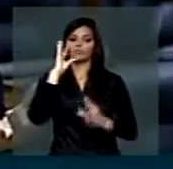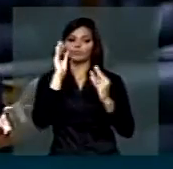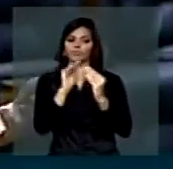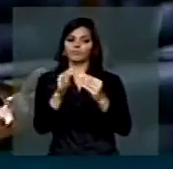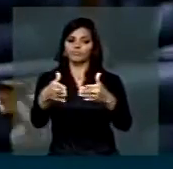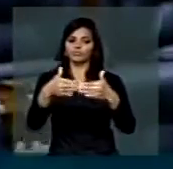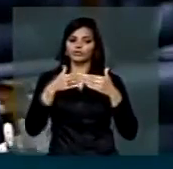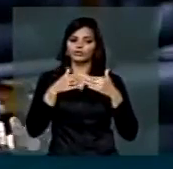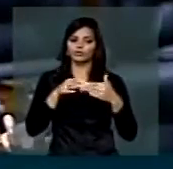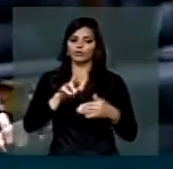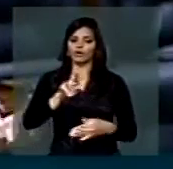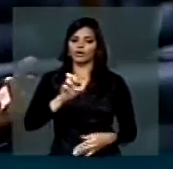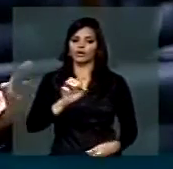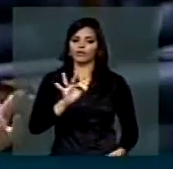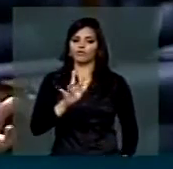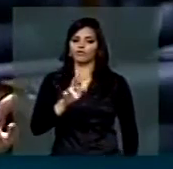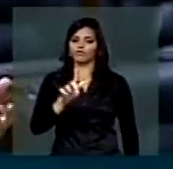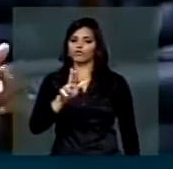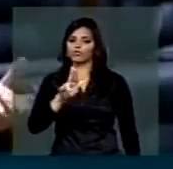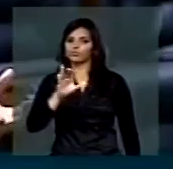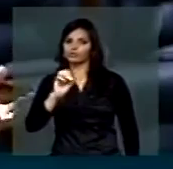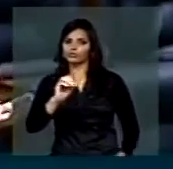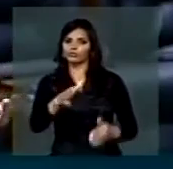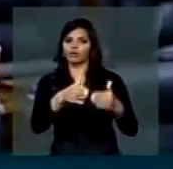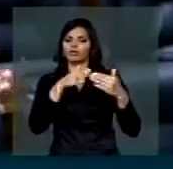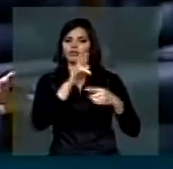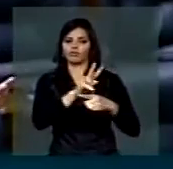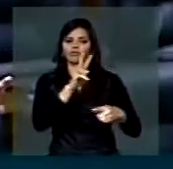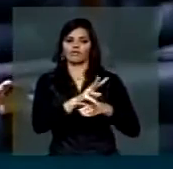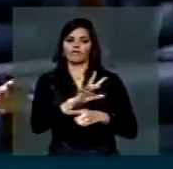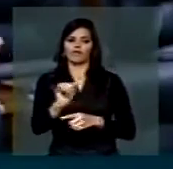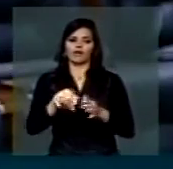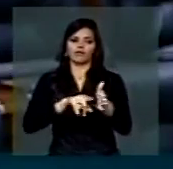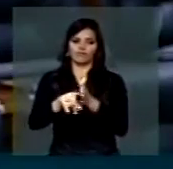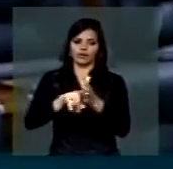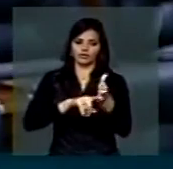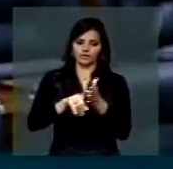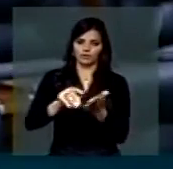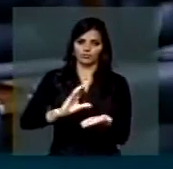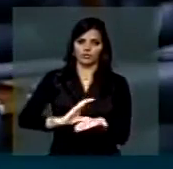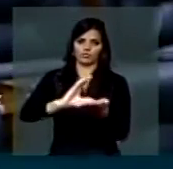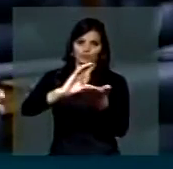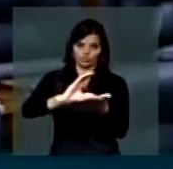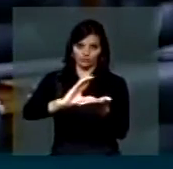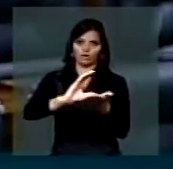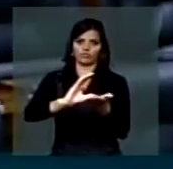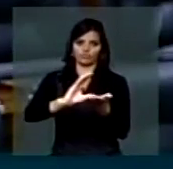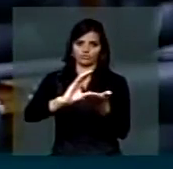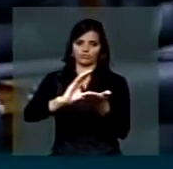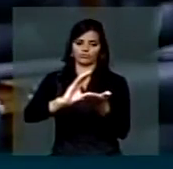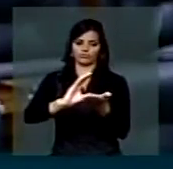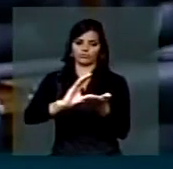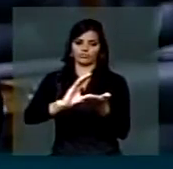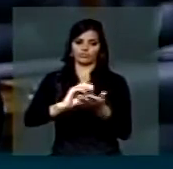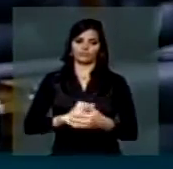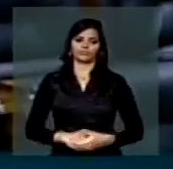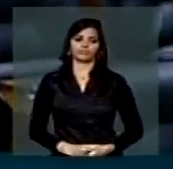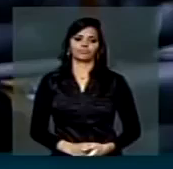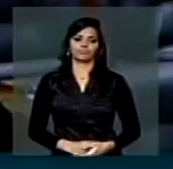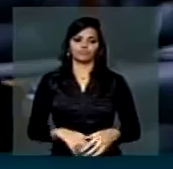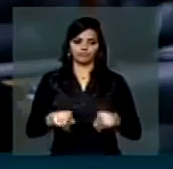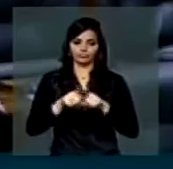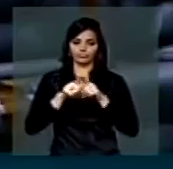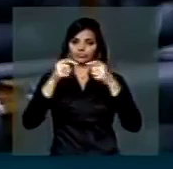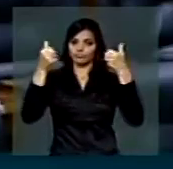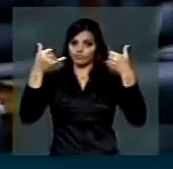está pedindo refúgio, e este pedido de refúgio deverá ser analisado com todo o critério. Por último,